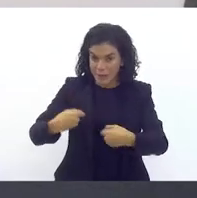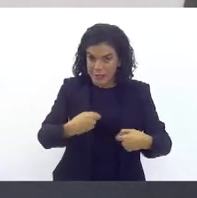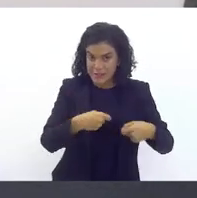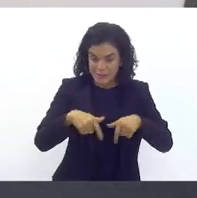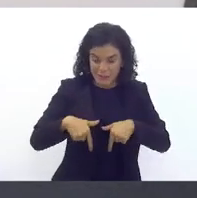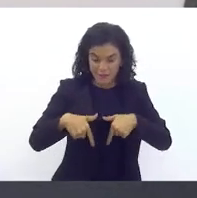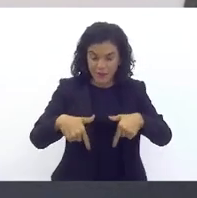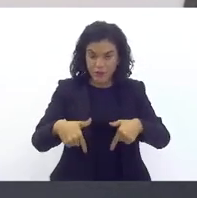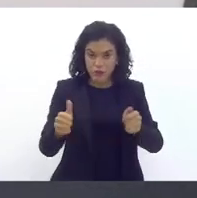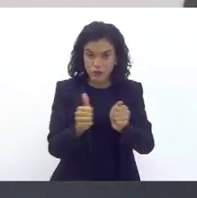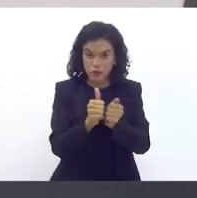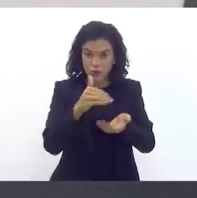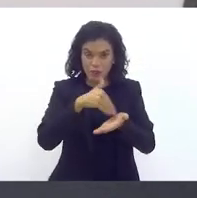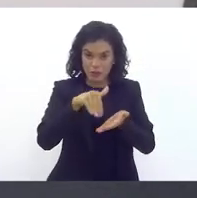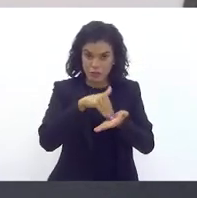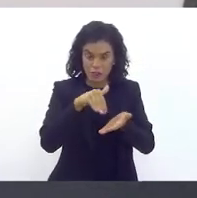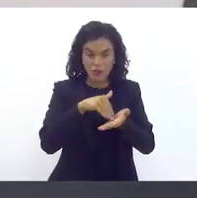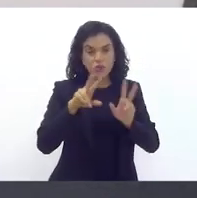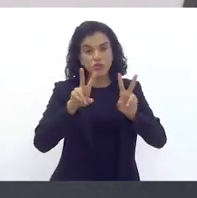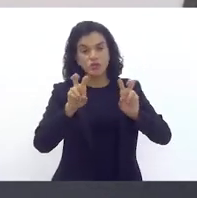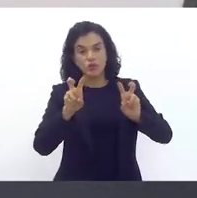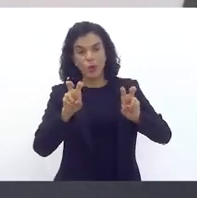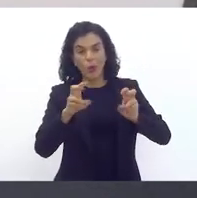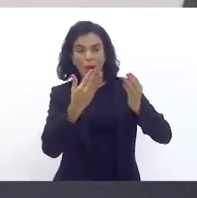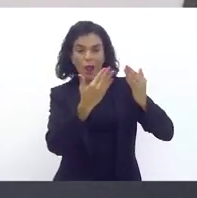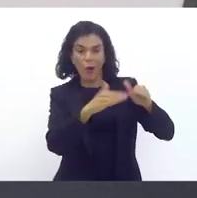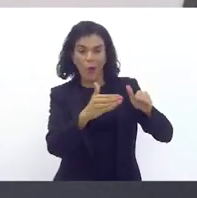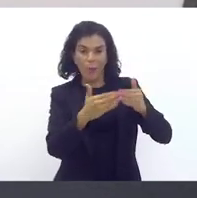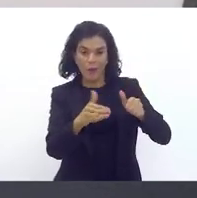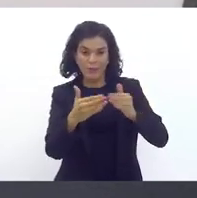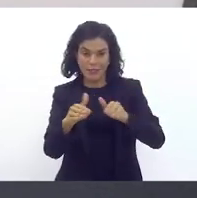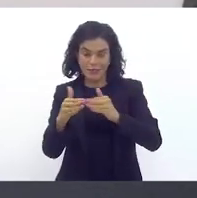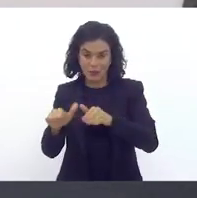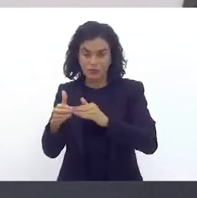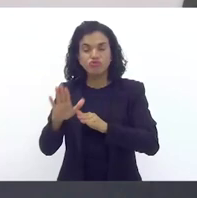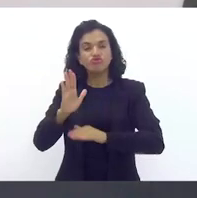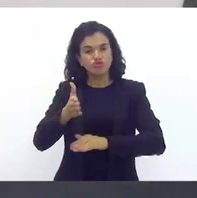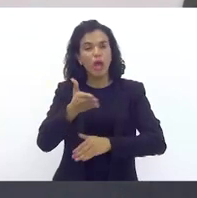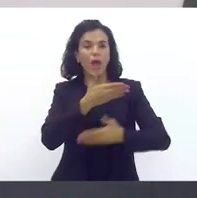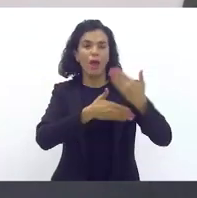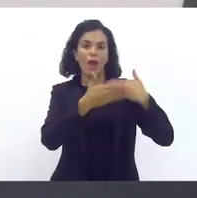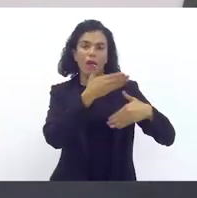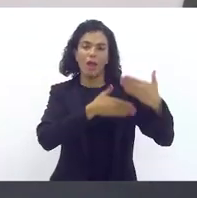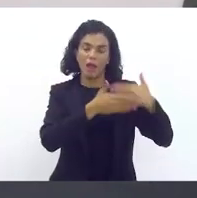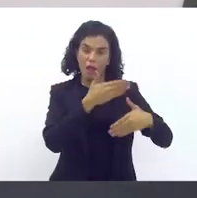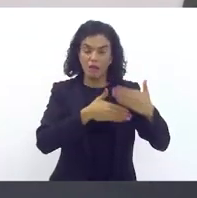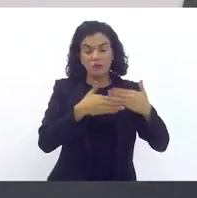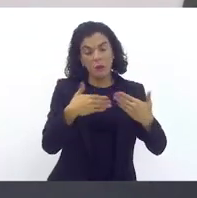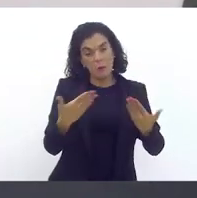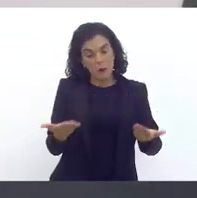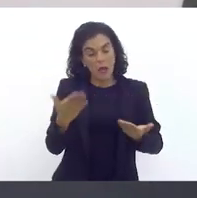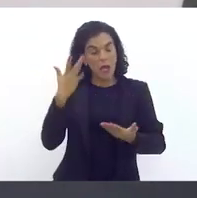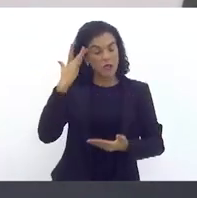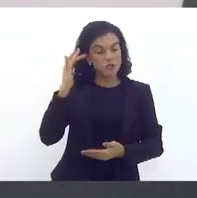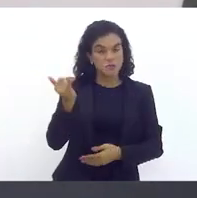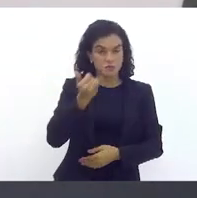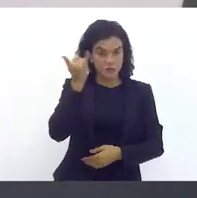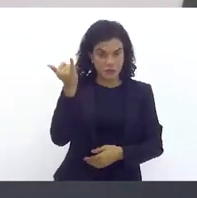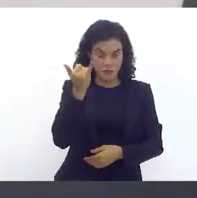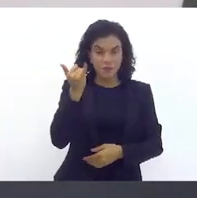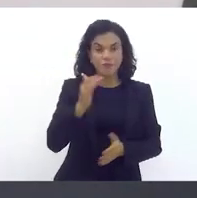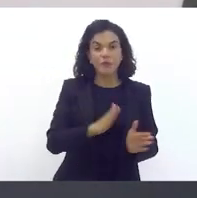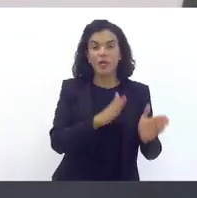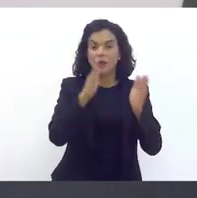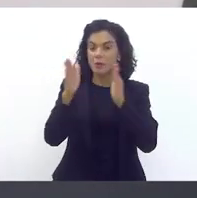a secretaria, no que se refere às compensações, já haviam sido feitas. Então, acho que isso é importante. Por